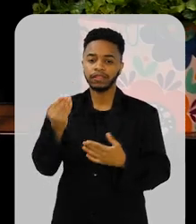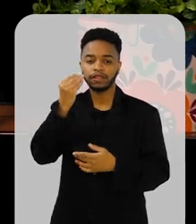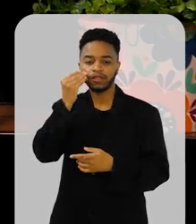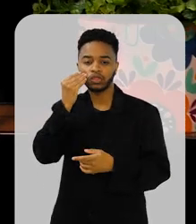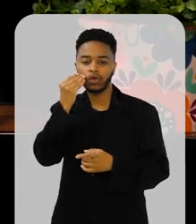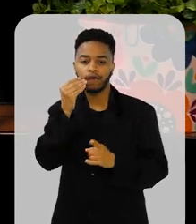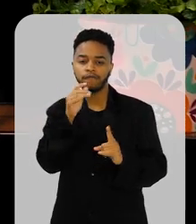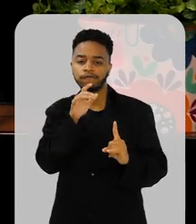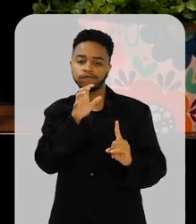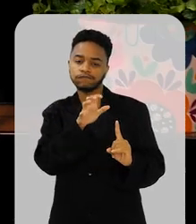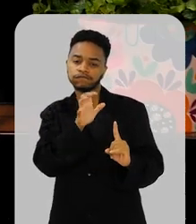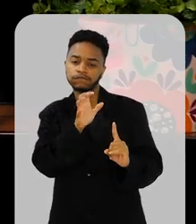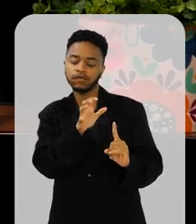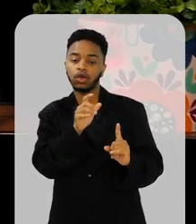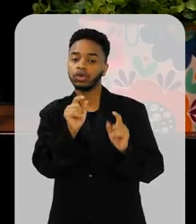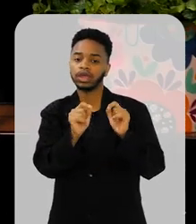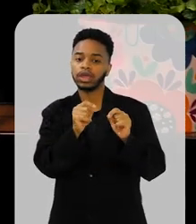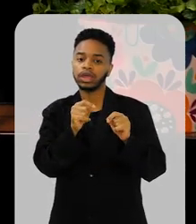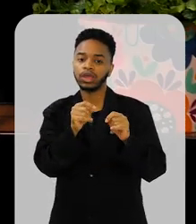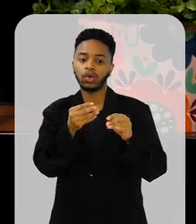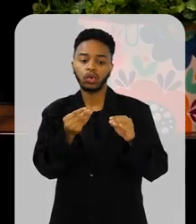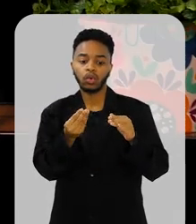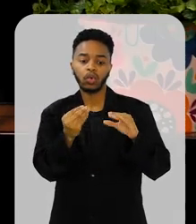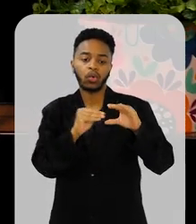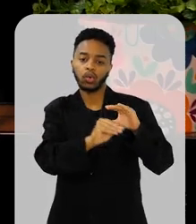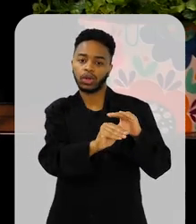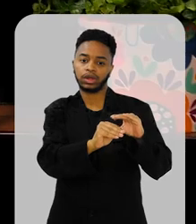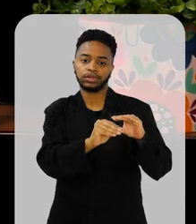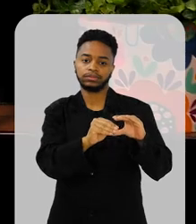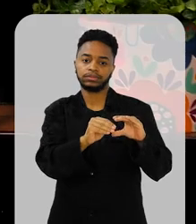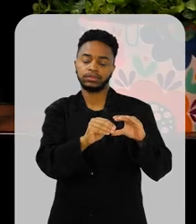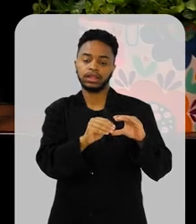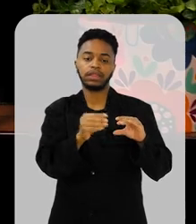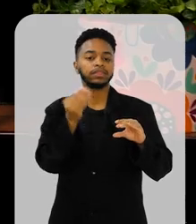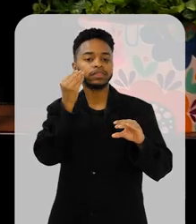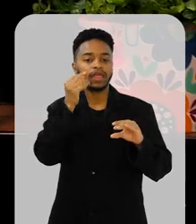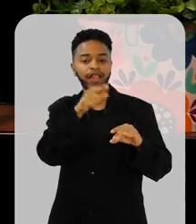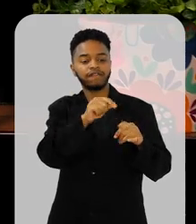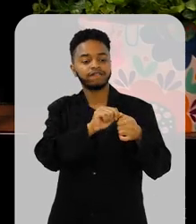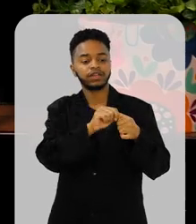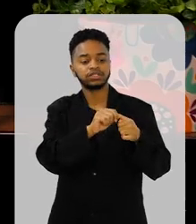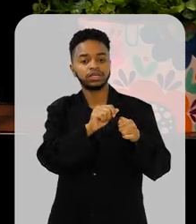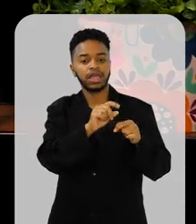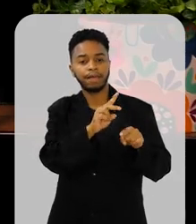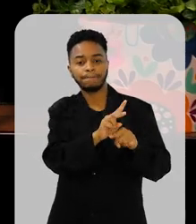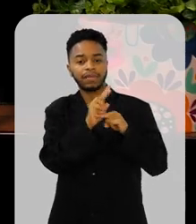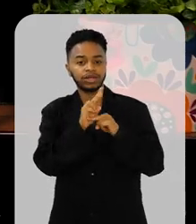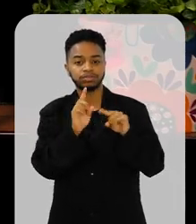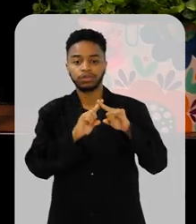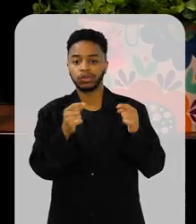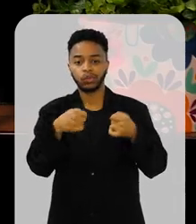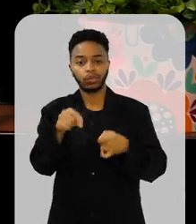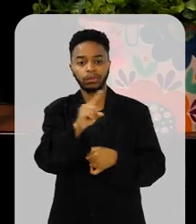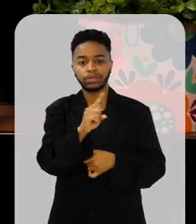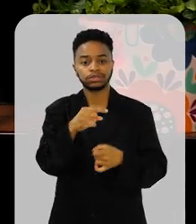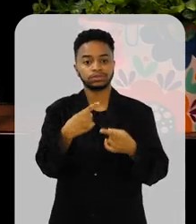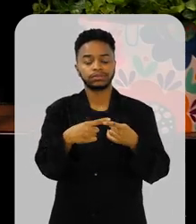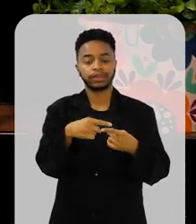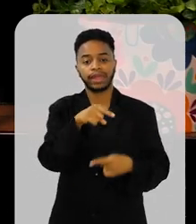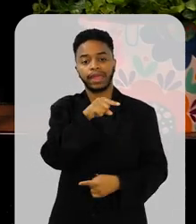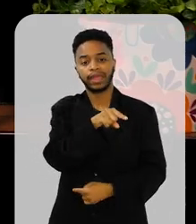Induziram fazer um depósito, um empréstimo que ela não precisava, que era uma